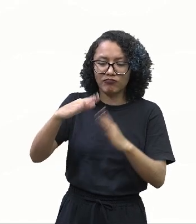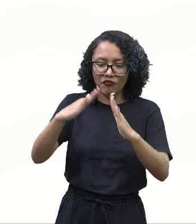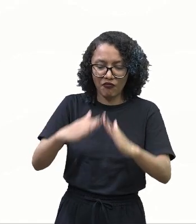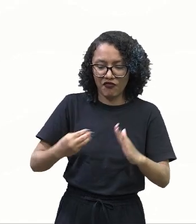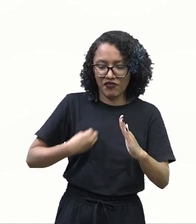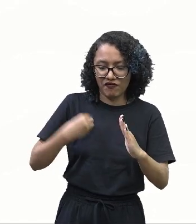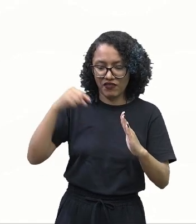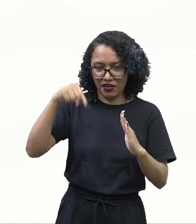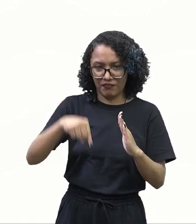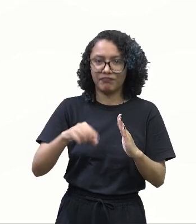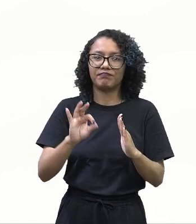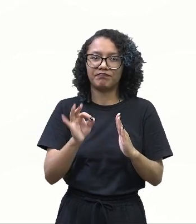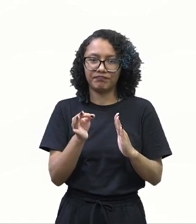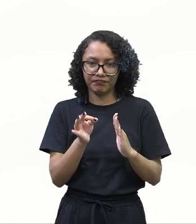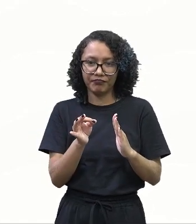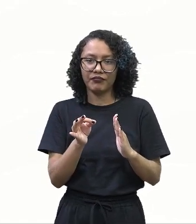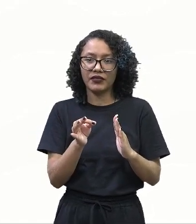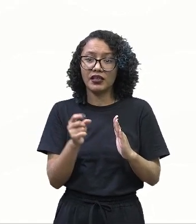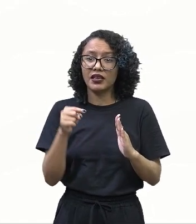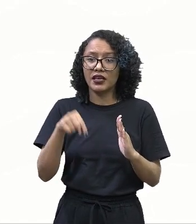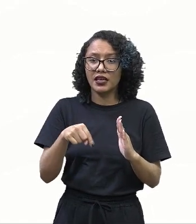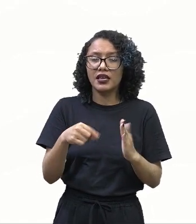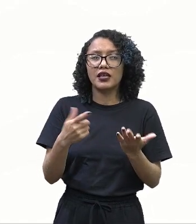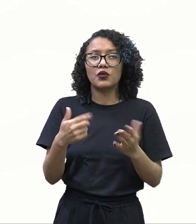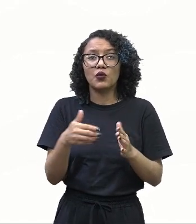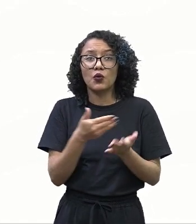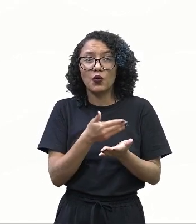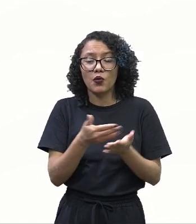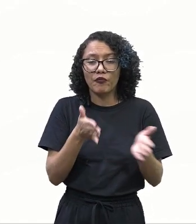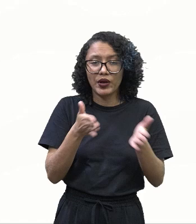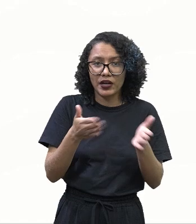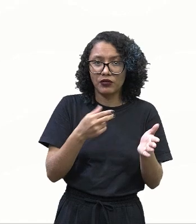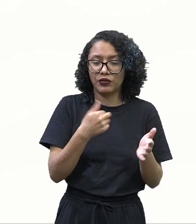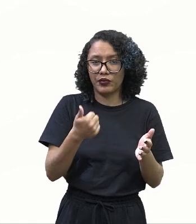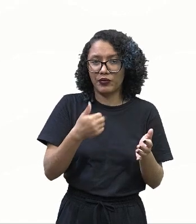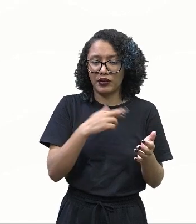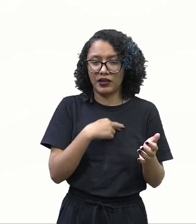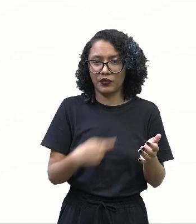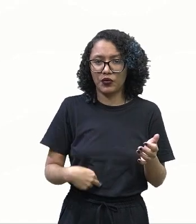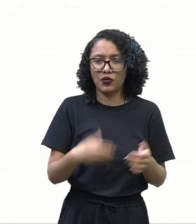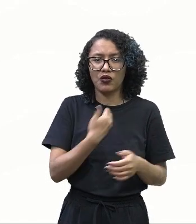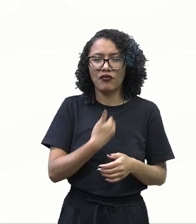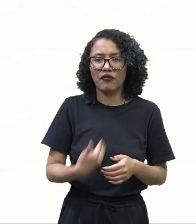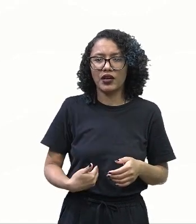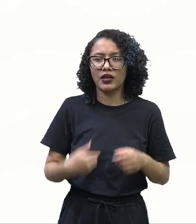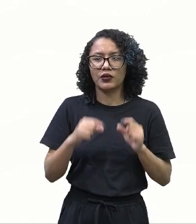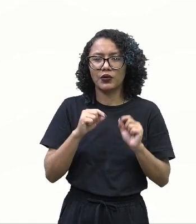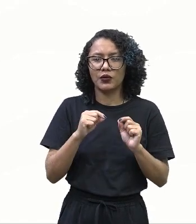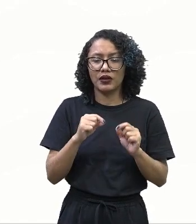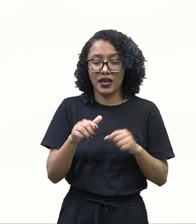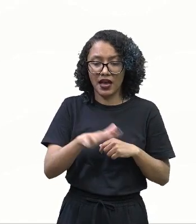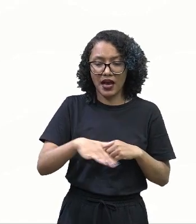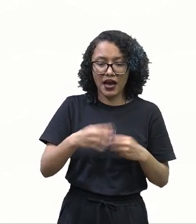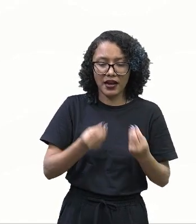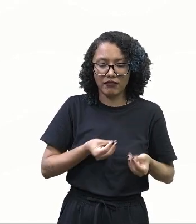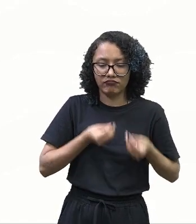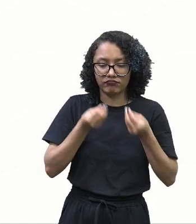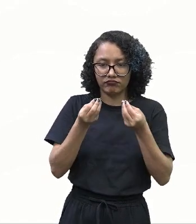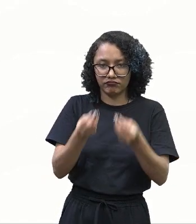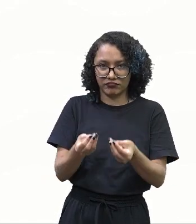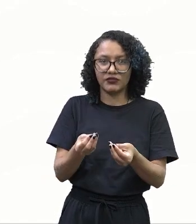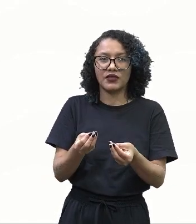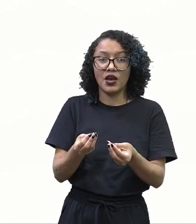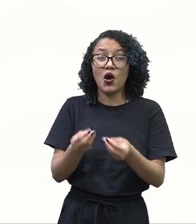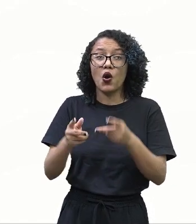E naquele momento, na Primeira República, o governo vai dar vai doar aquela terra onde esses